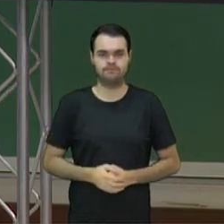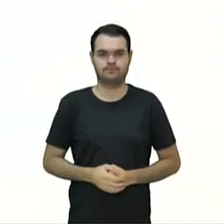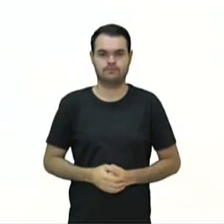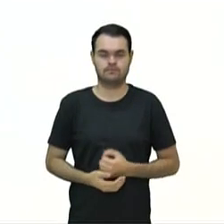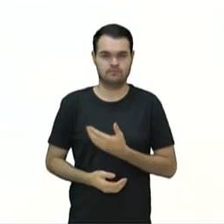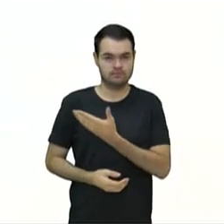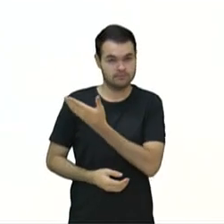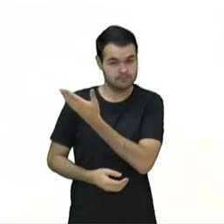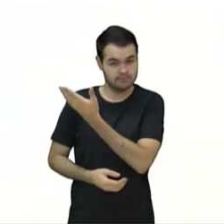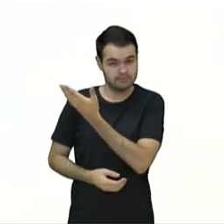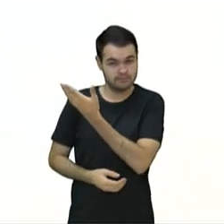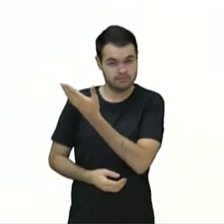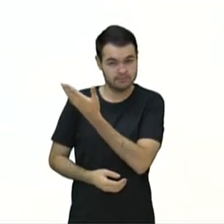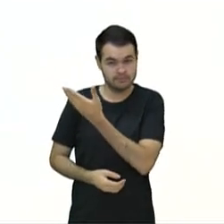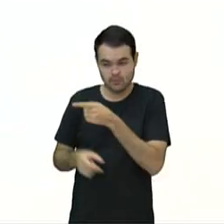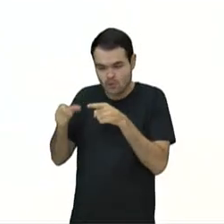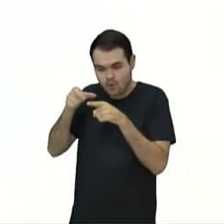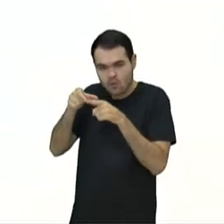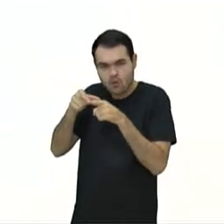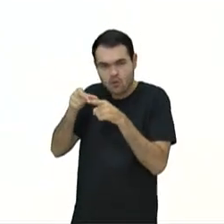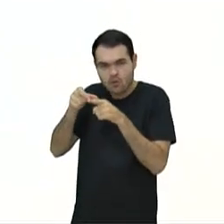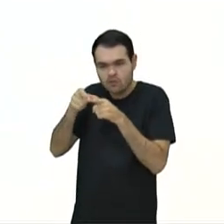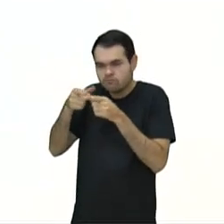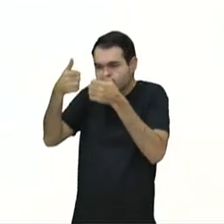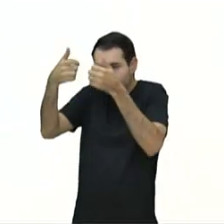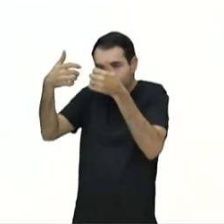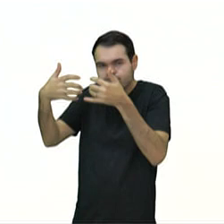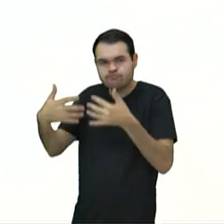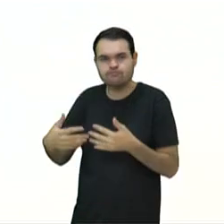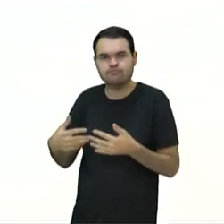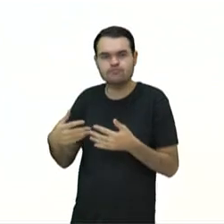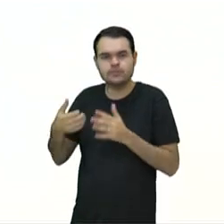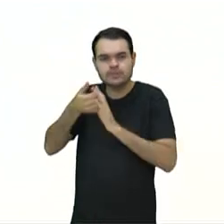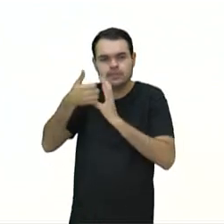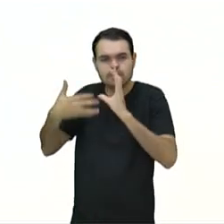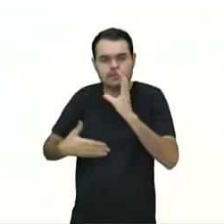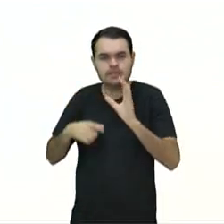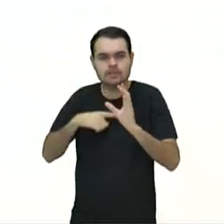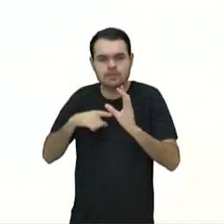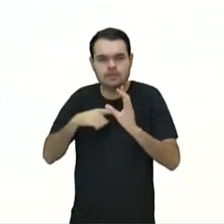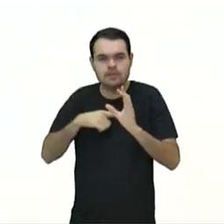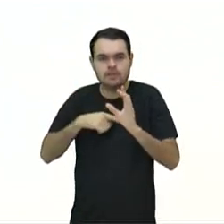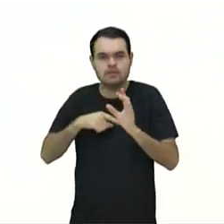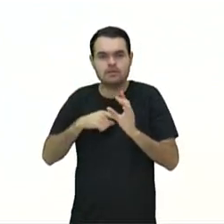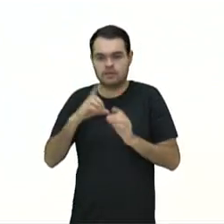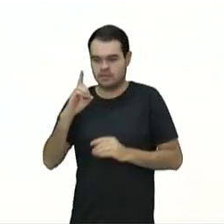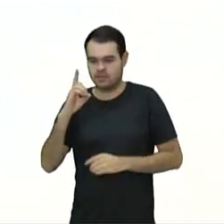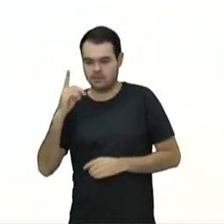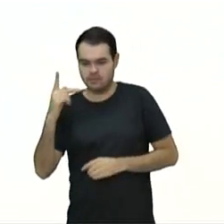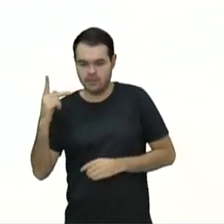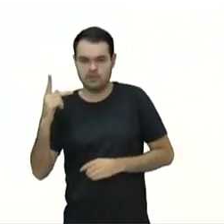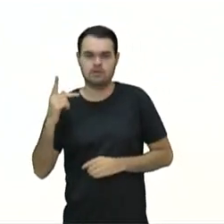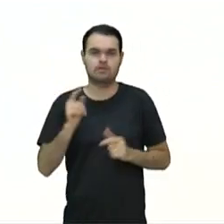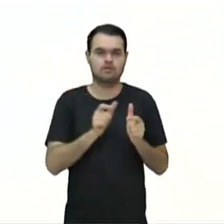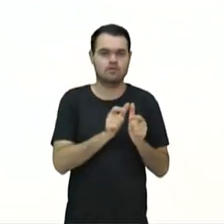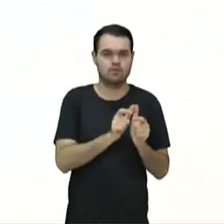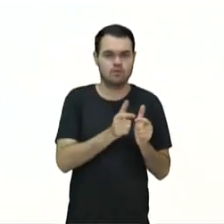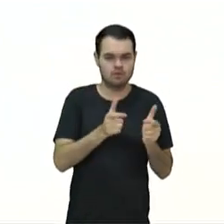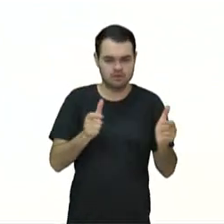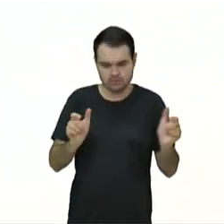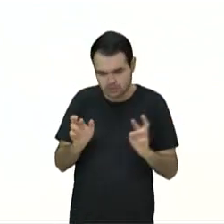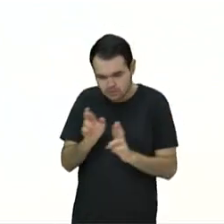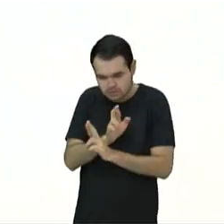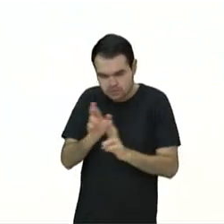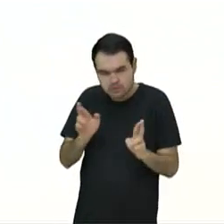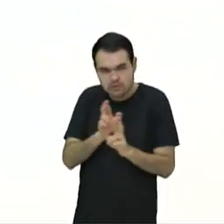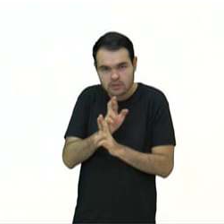Então aqui, Ohm estabeleceu aqui que há uma proporcionalidade entre a DDP e a corrente cuja